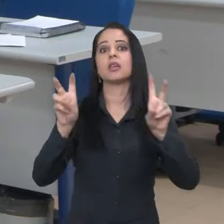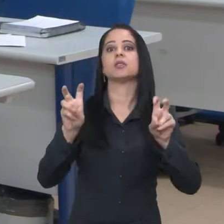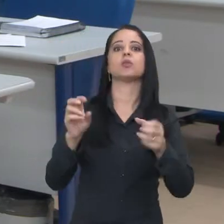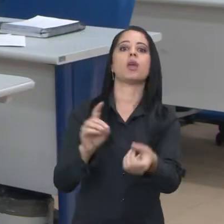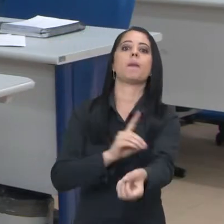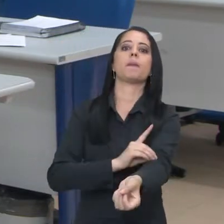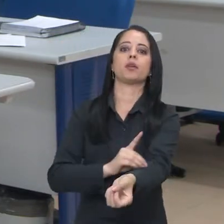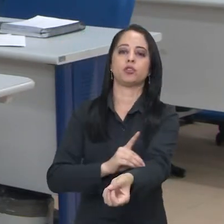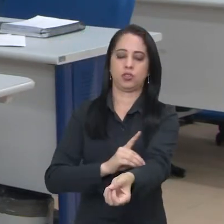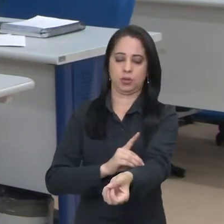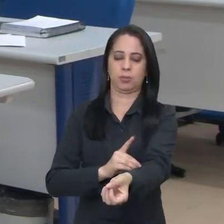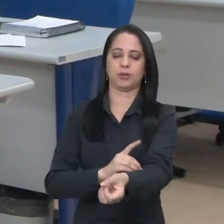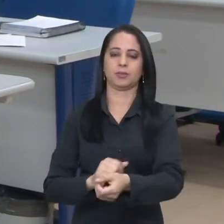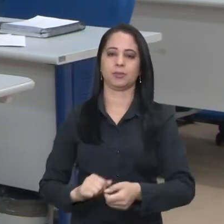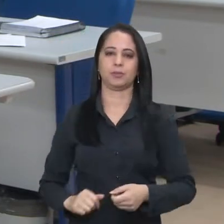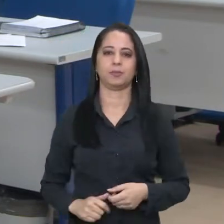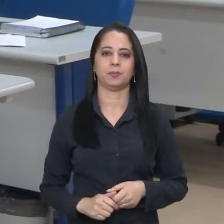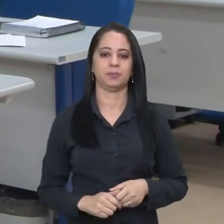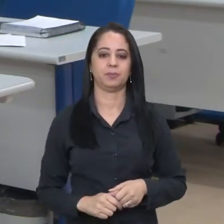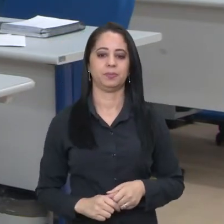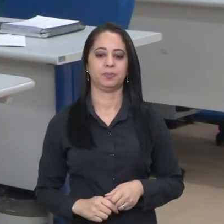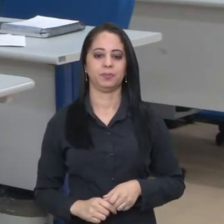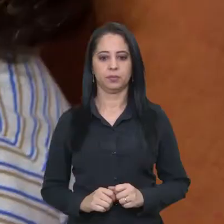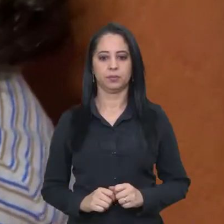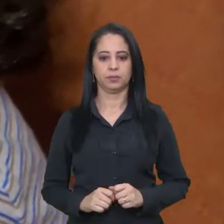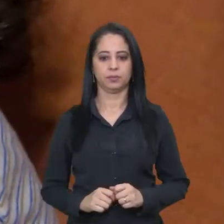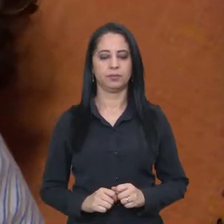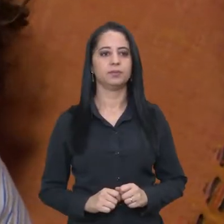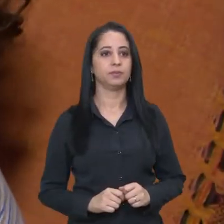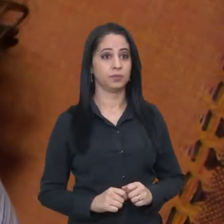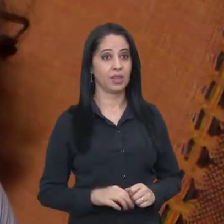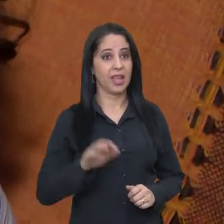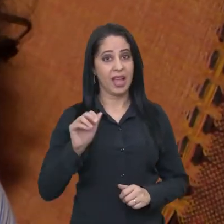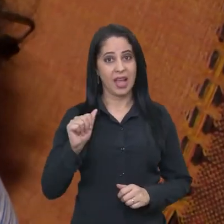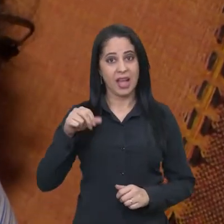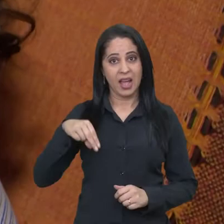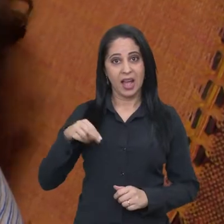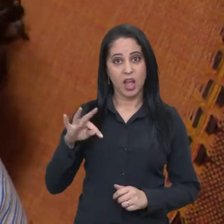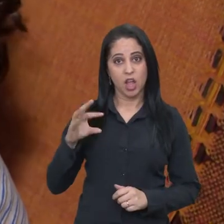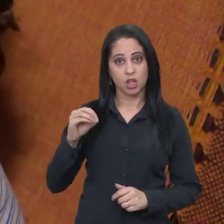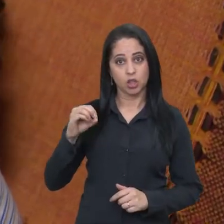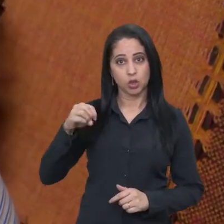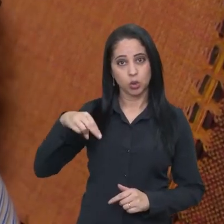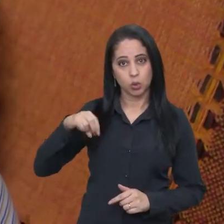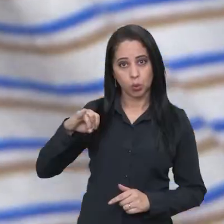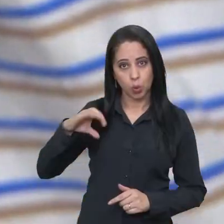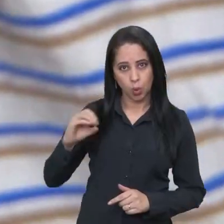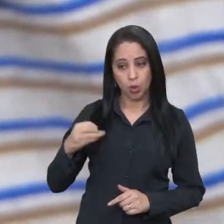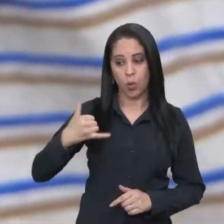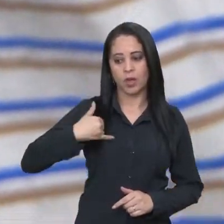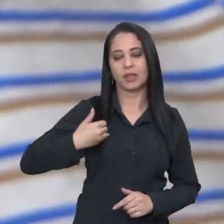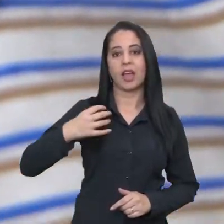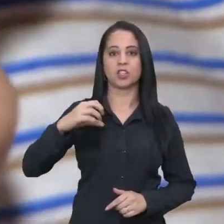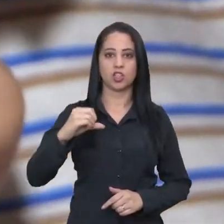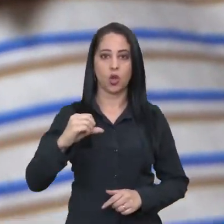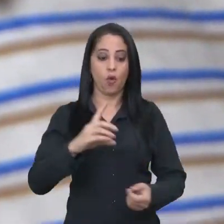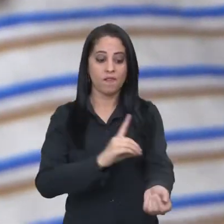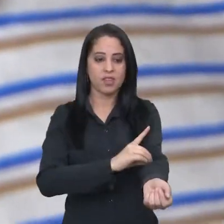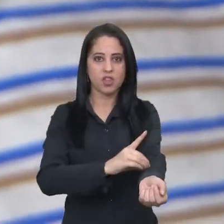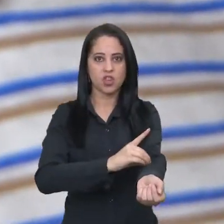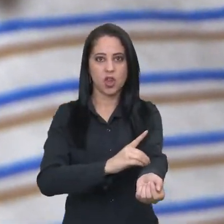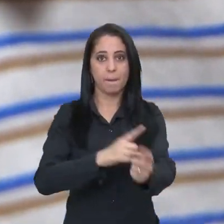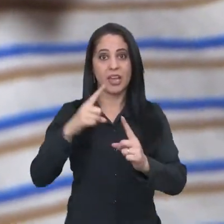e também a garantia do acompanhamento médico. O Antônio tem 9 anos e é portador da diabetes tipo